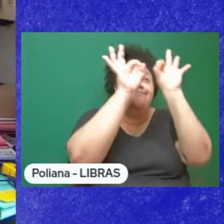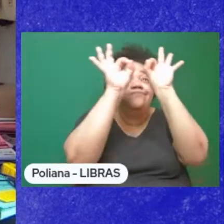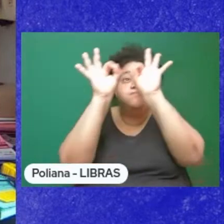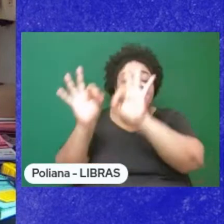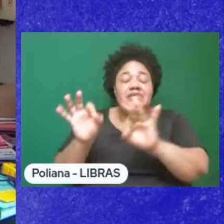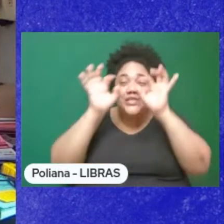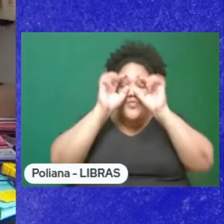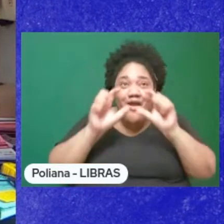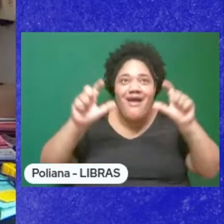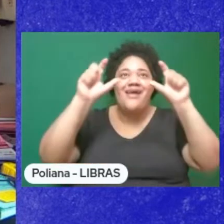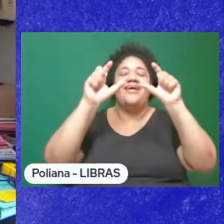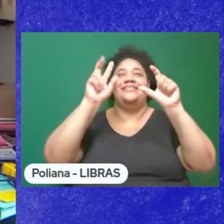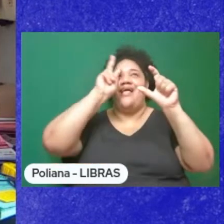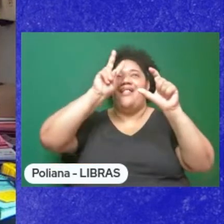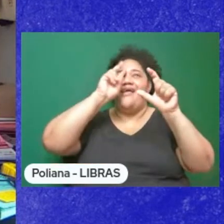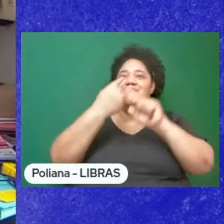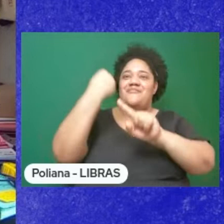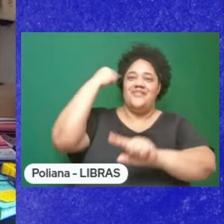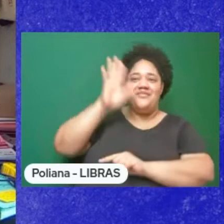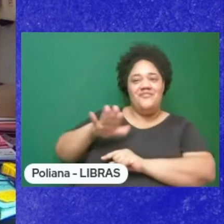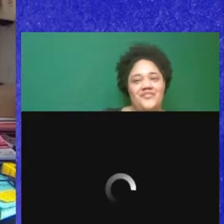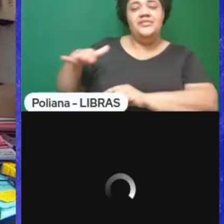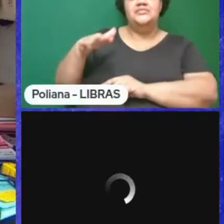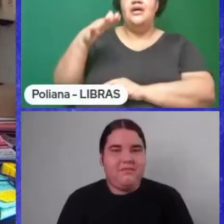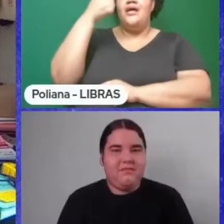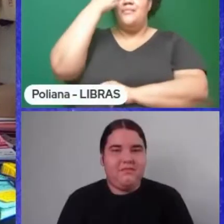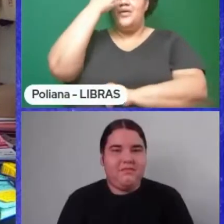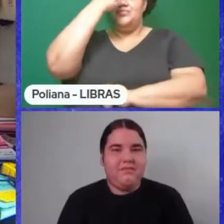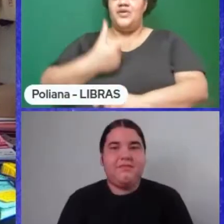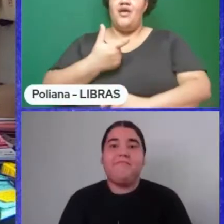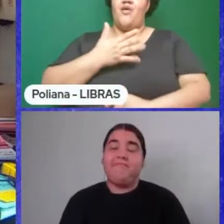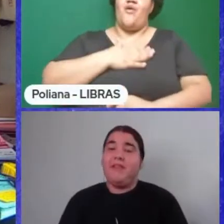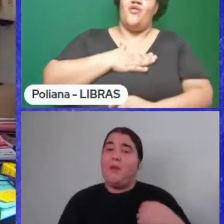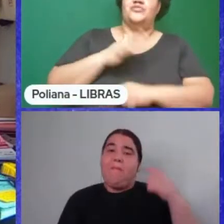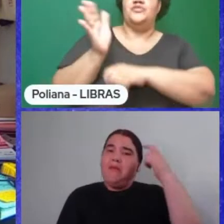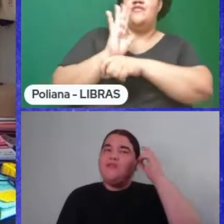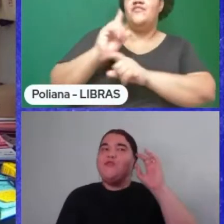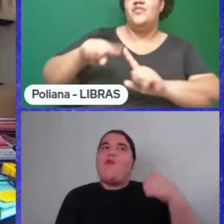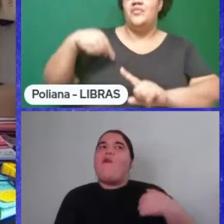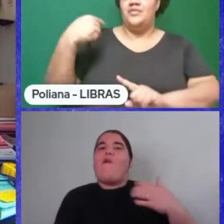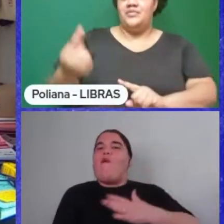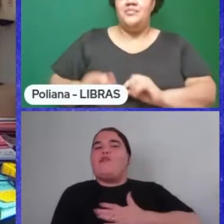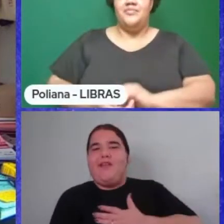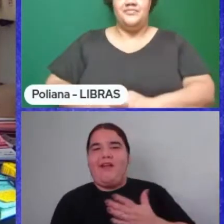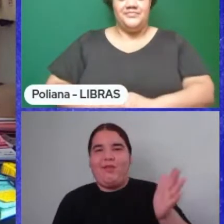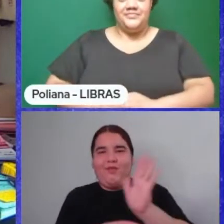só me livrei desse karma de, tipo, achar que só eu ia gostar do filme depois da sessão do Tiradentes, porque